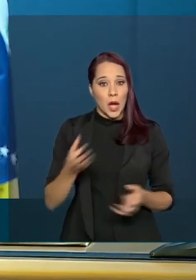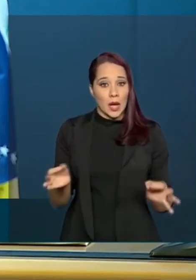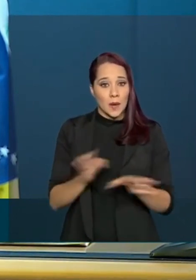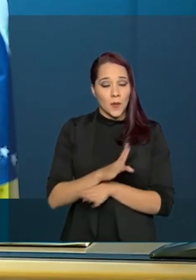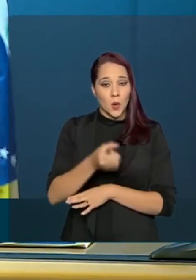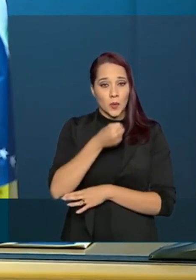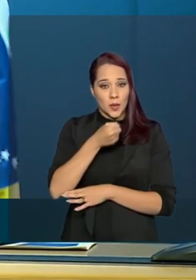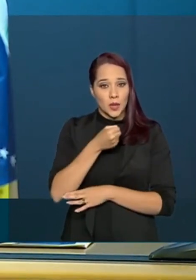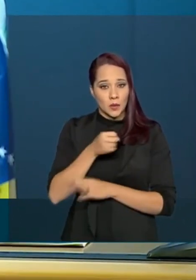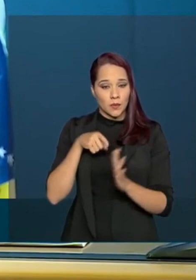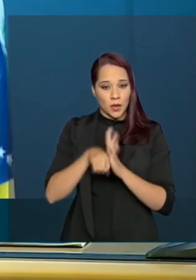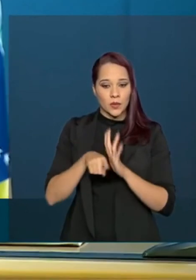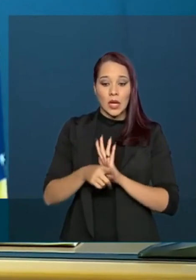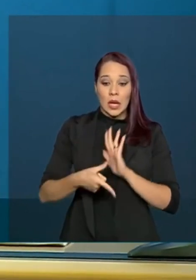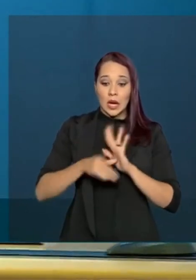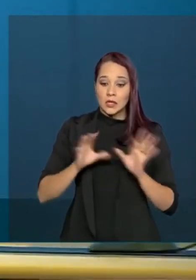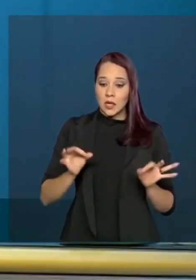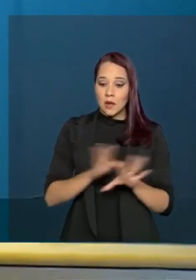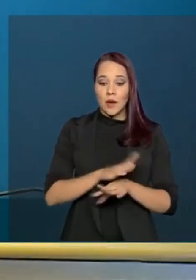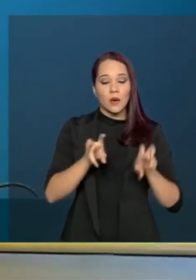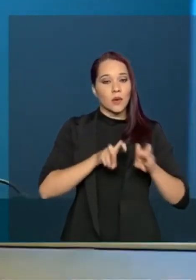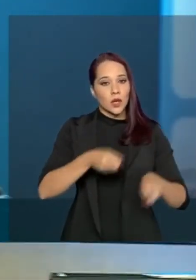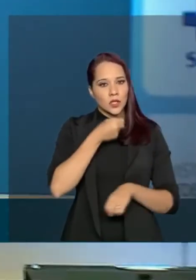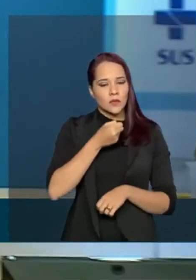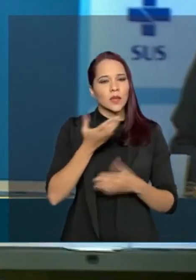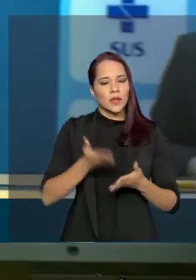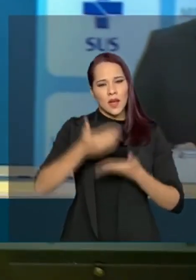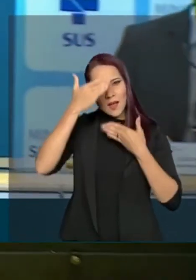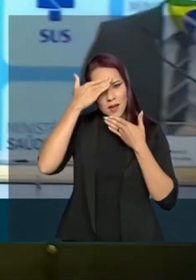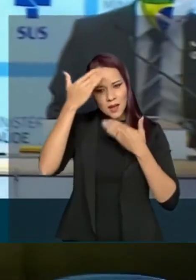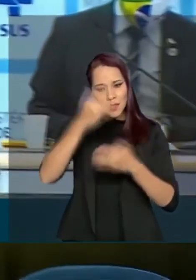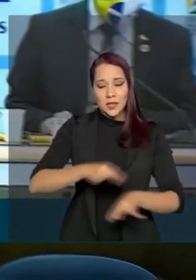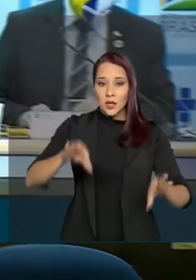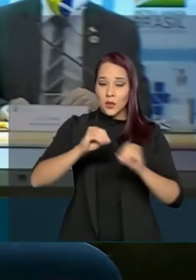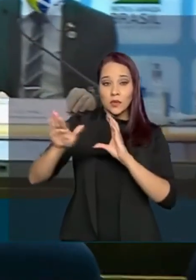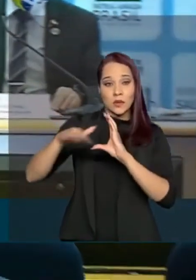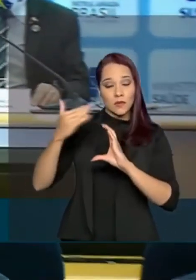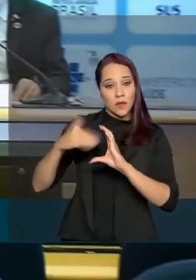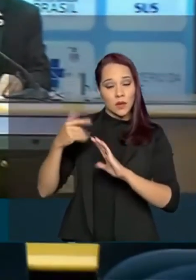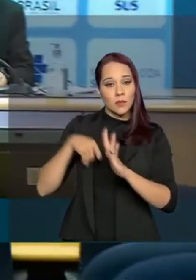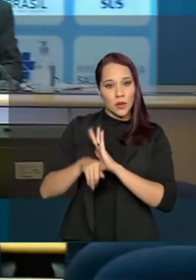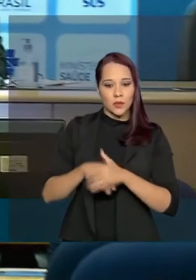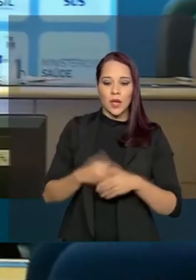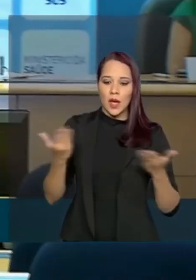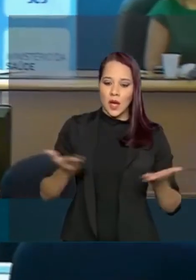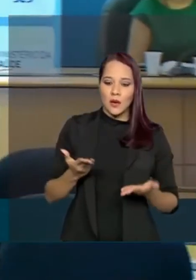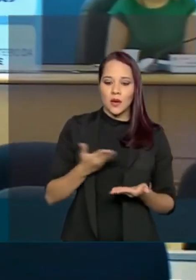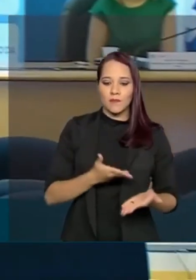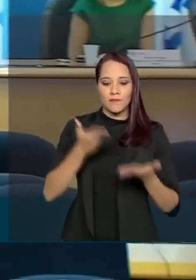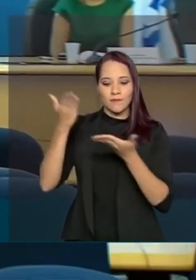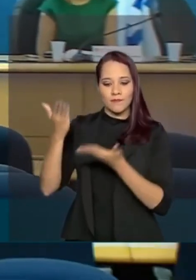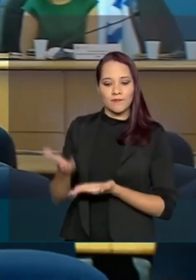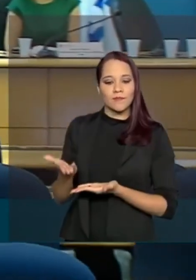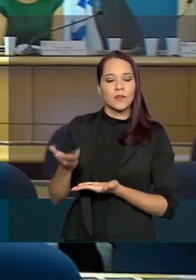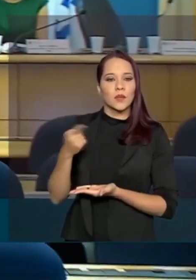dos jornalistas. Antes de terminar a coletiva, nós gostaríamos de agradecer a todos que enviaram as perguntas e nós vamos passar a palavra